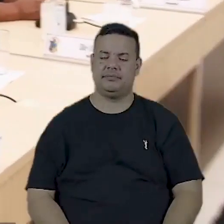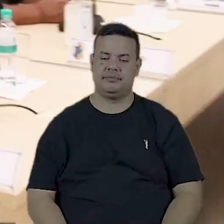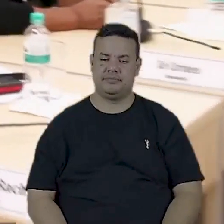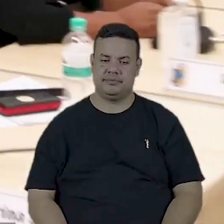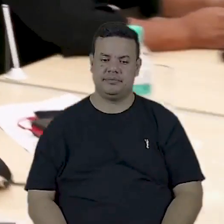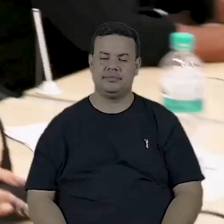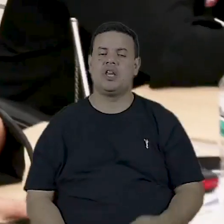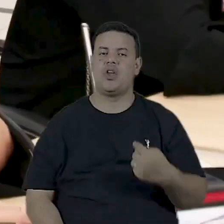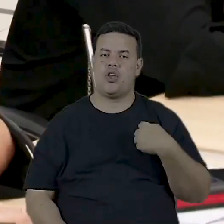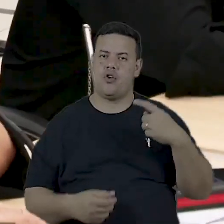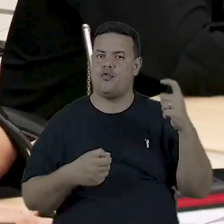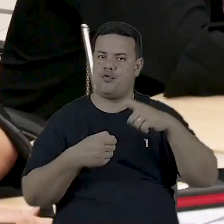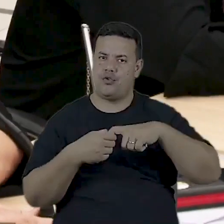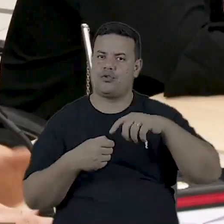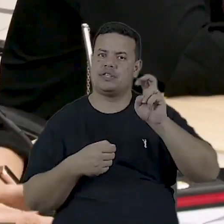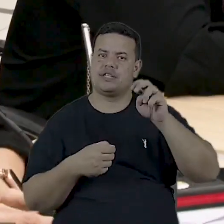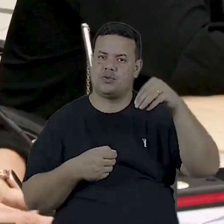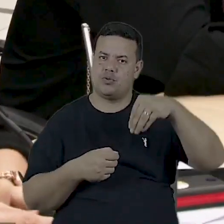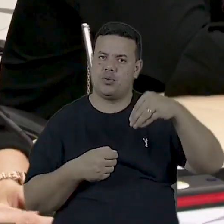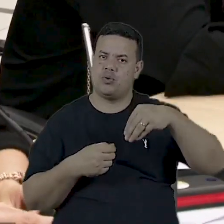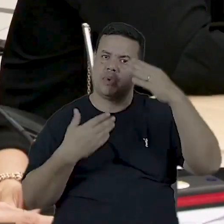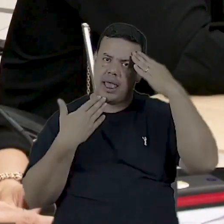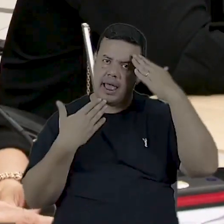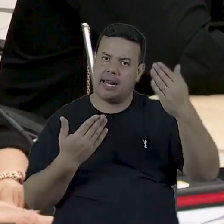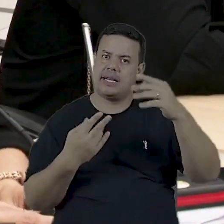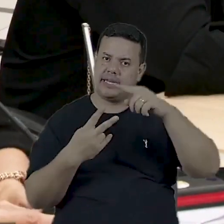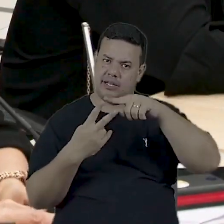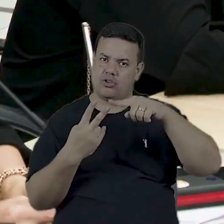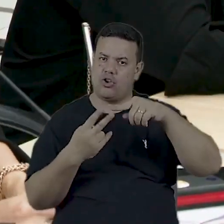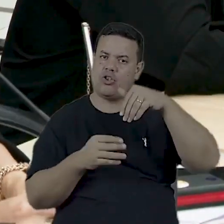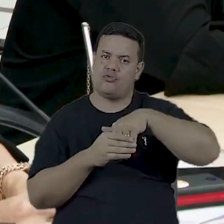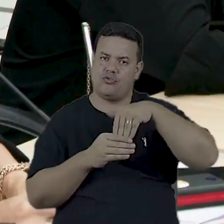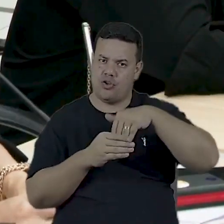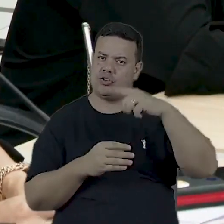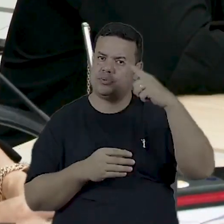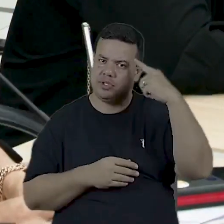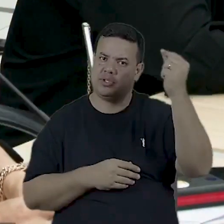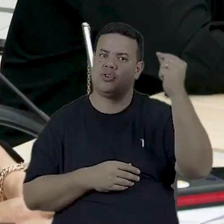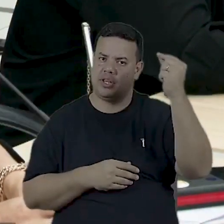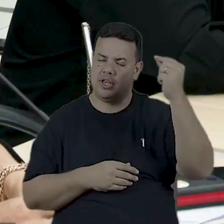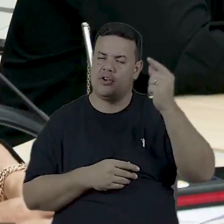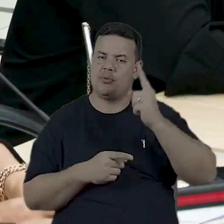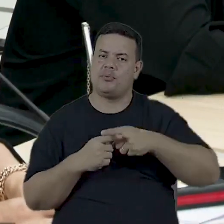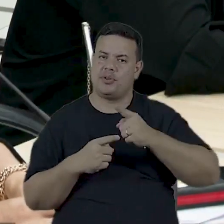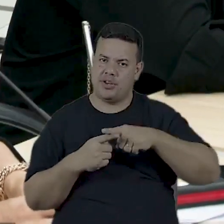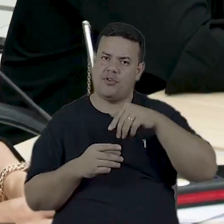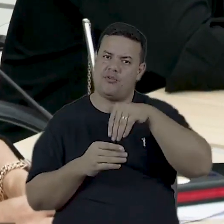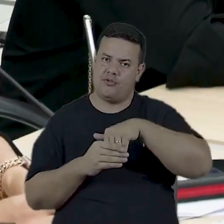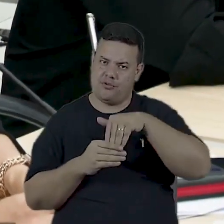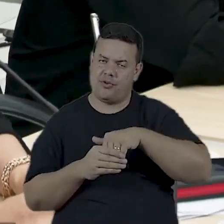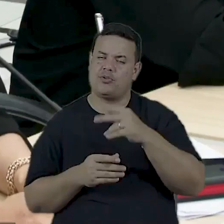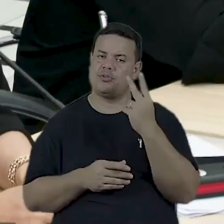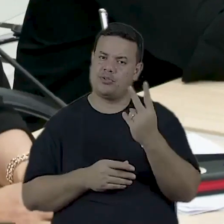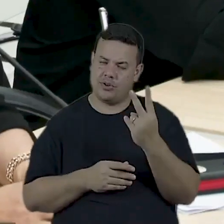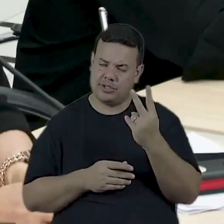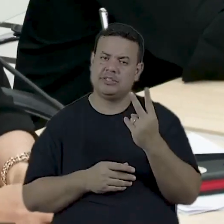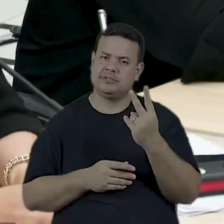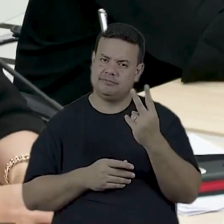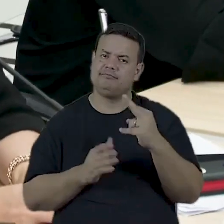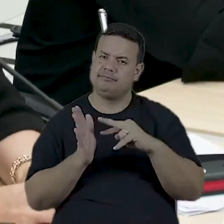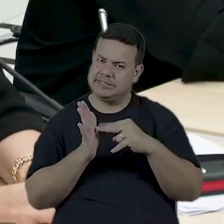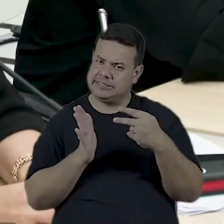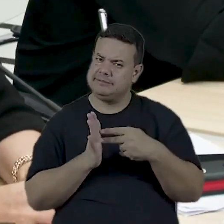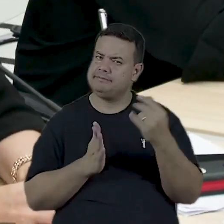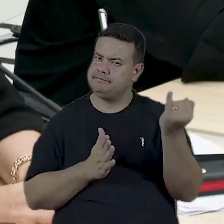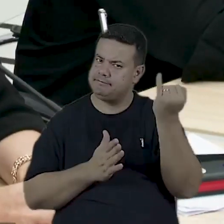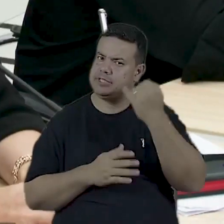meus 5 minutos para agradecer os 2 votos que eu tive, porque esses 2 votos para mim significam muito. São votos de amizade que eu